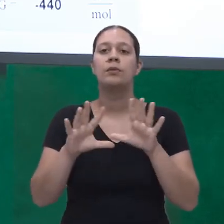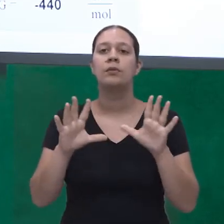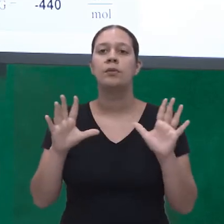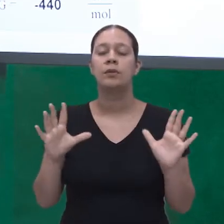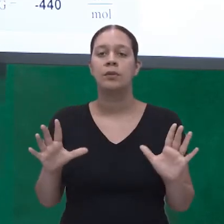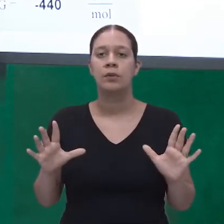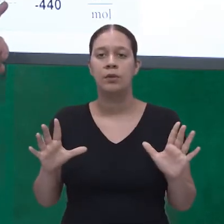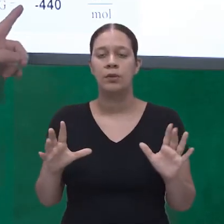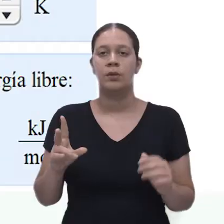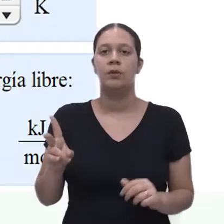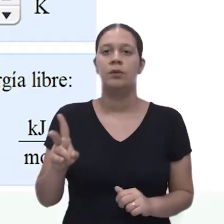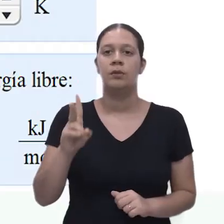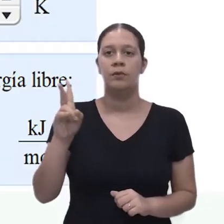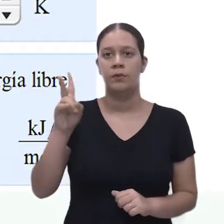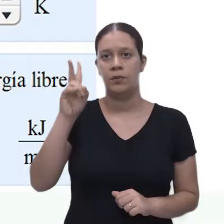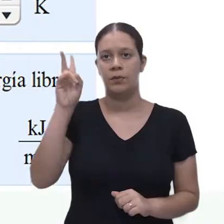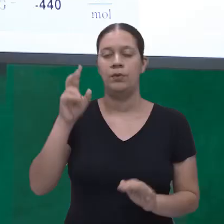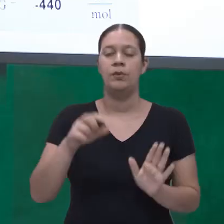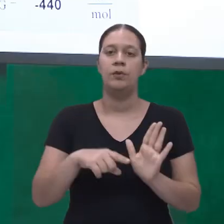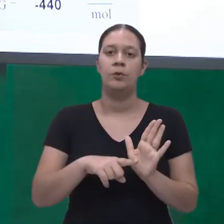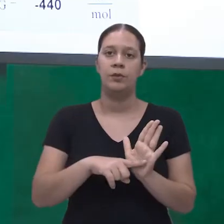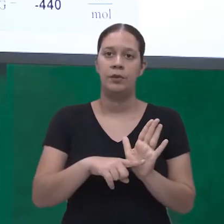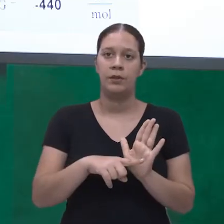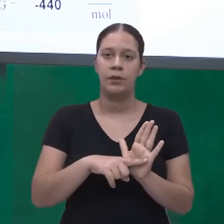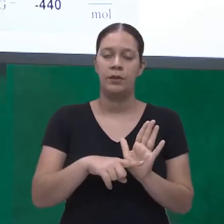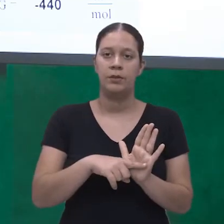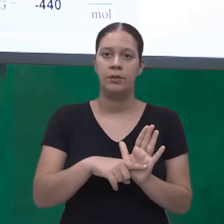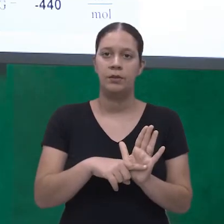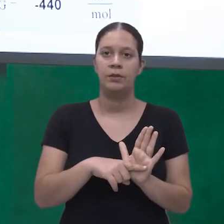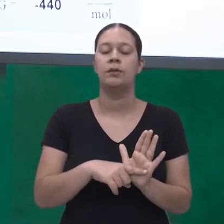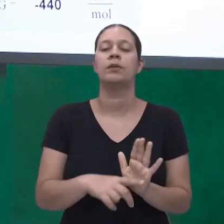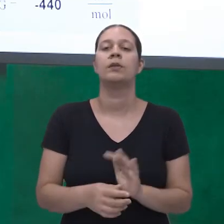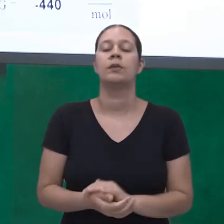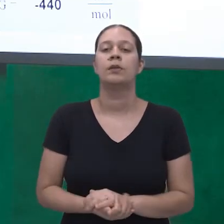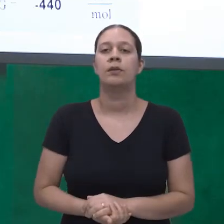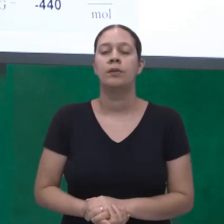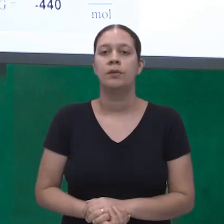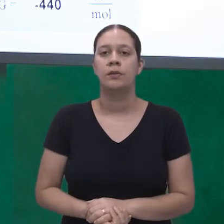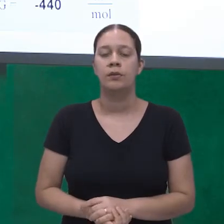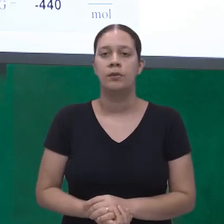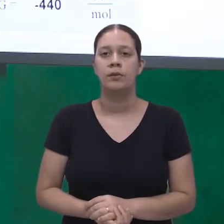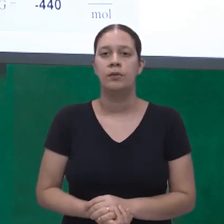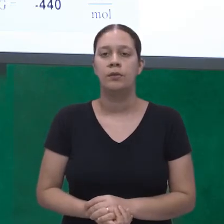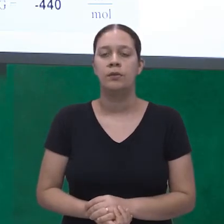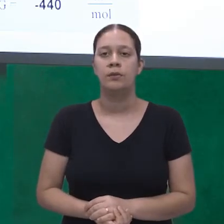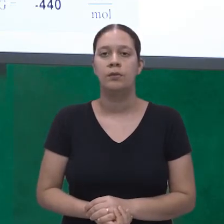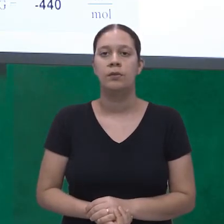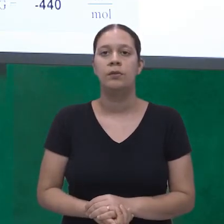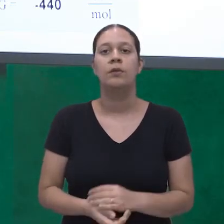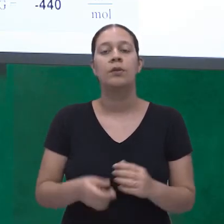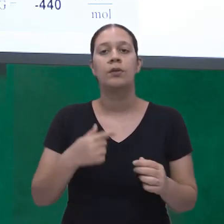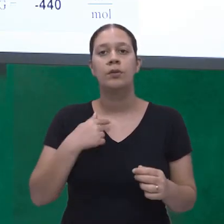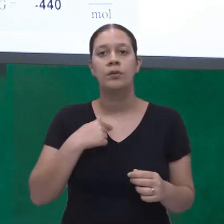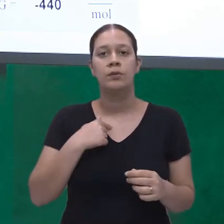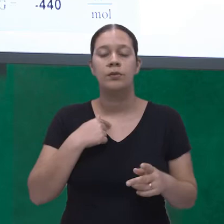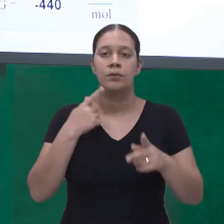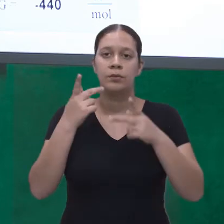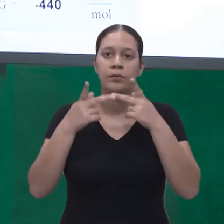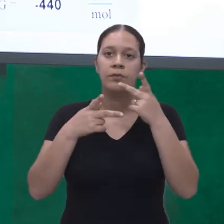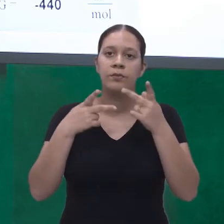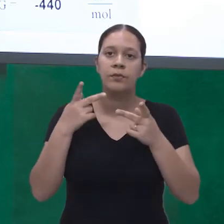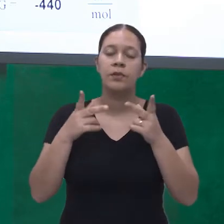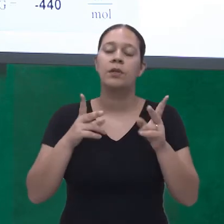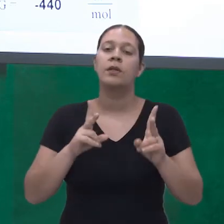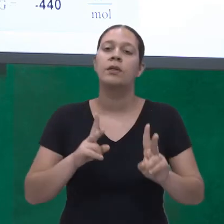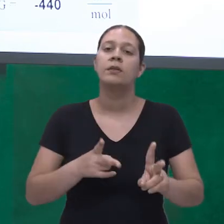espontânea? Quando o valor é negativo. É só isso. Só isso. Aí eu poderia comentar com vocês quando é que